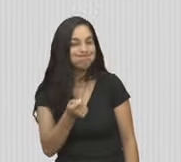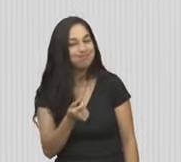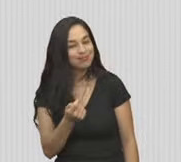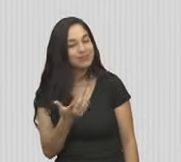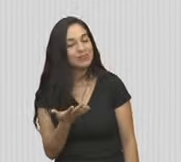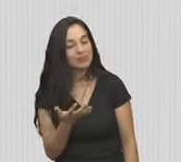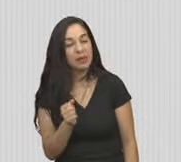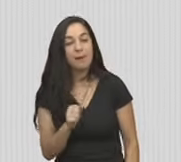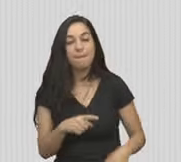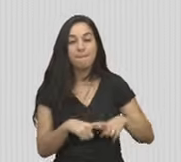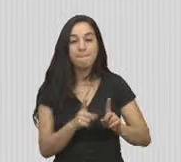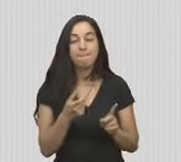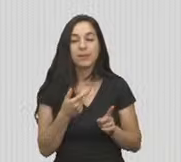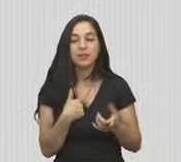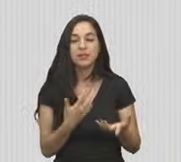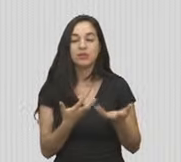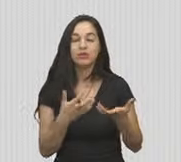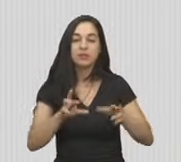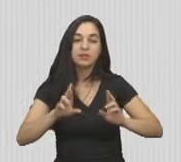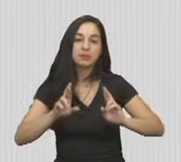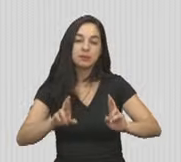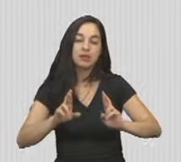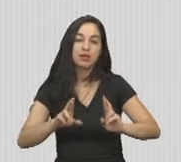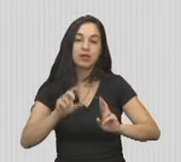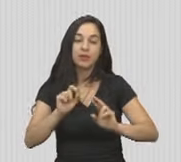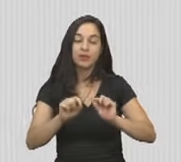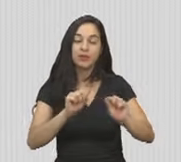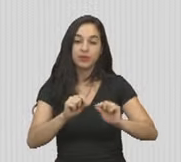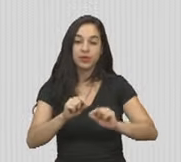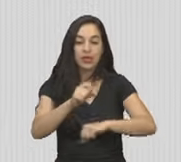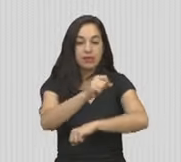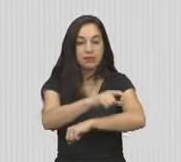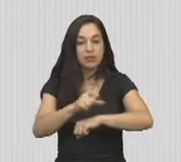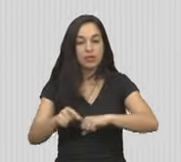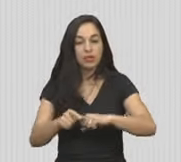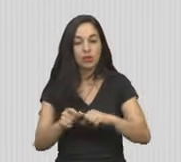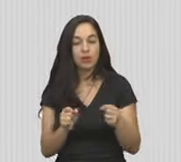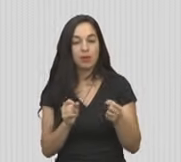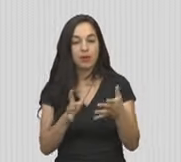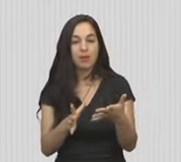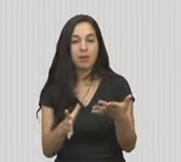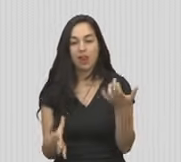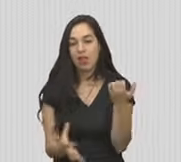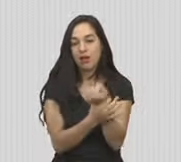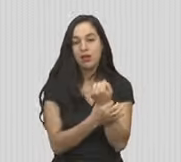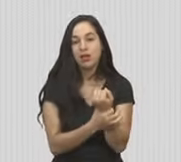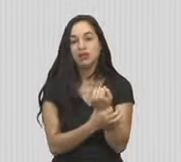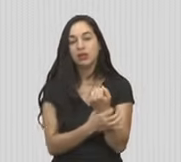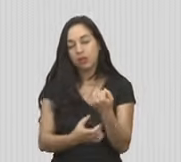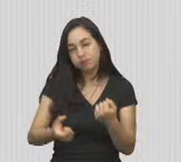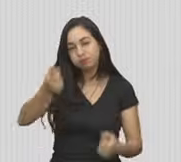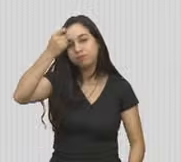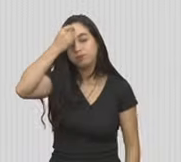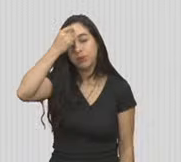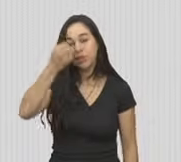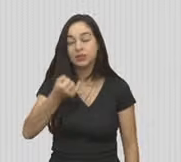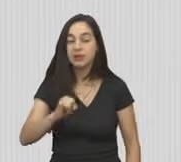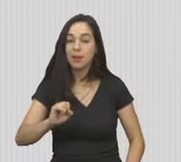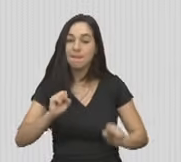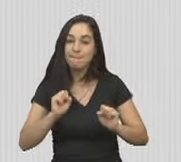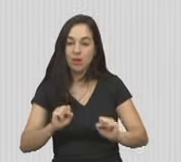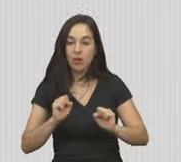mas eu espero que essa semente do comportamento defensivo, de alguma forma, tenha ficado aqui, que se isso puder